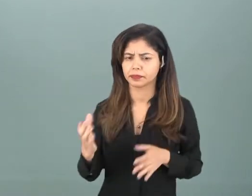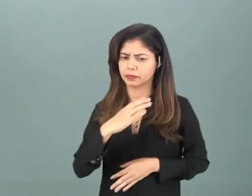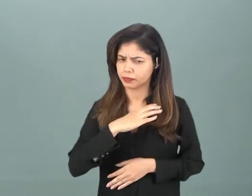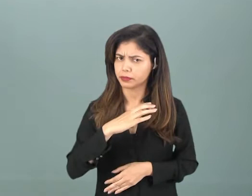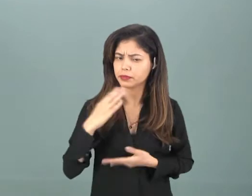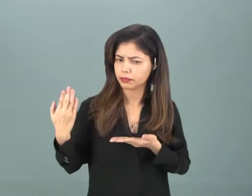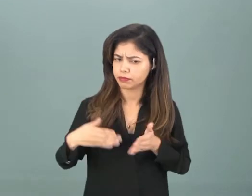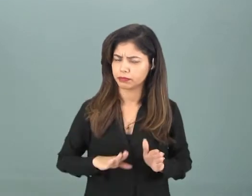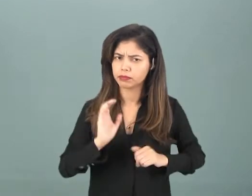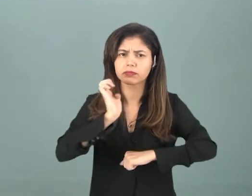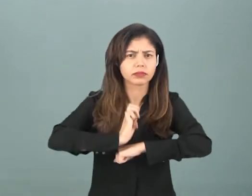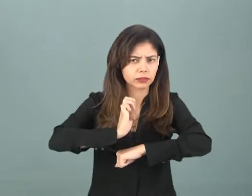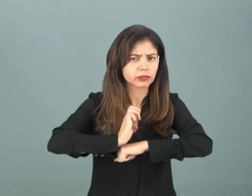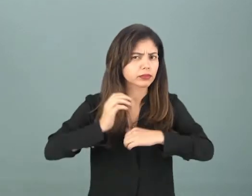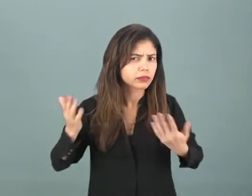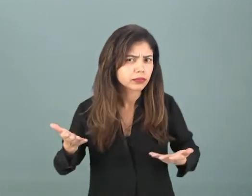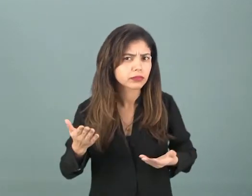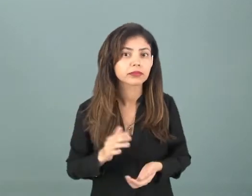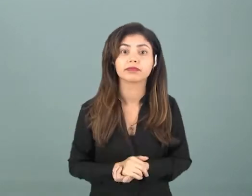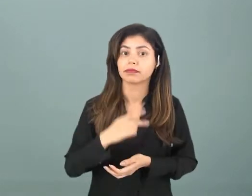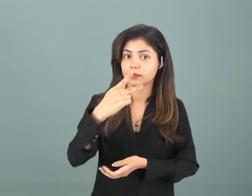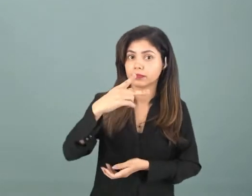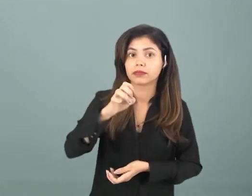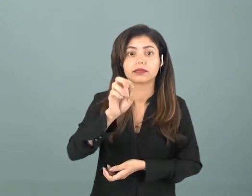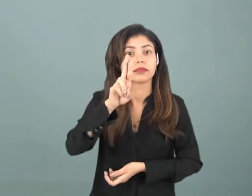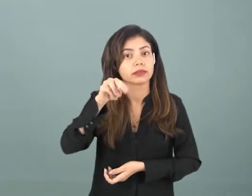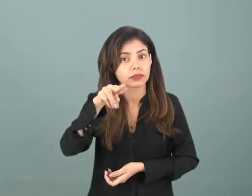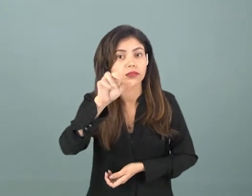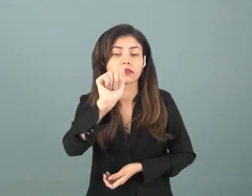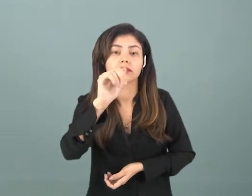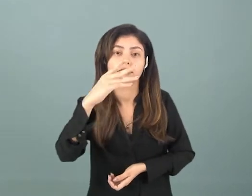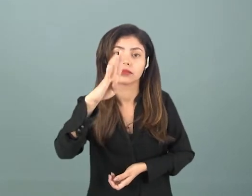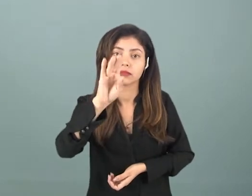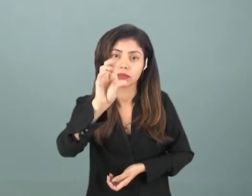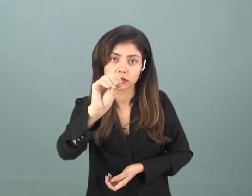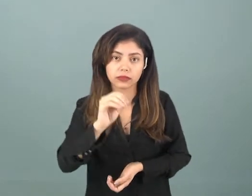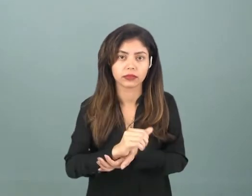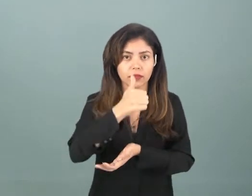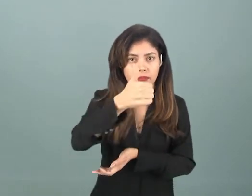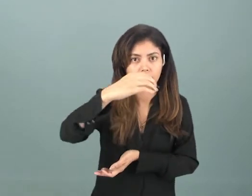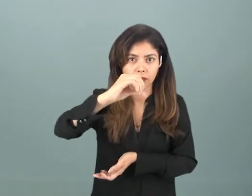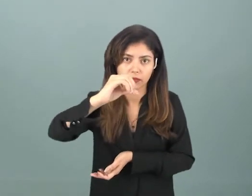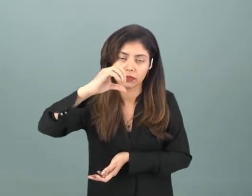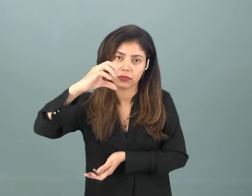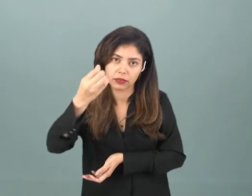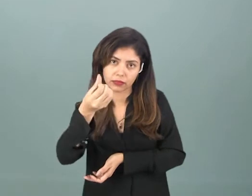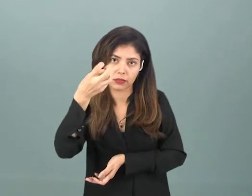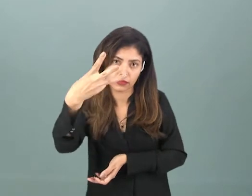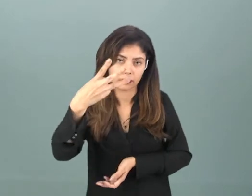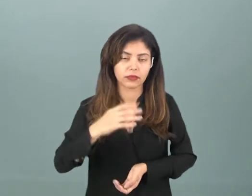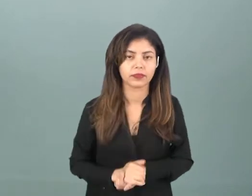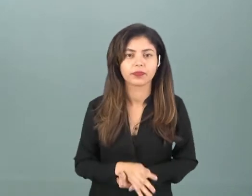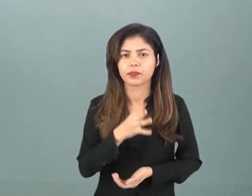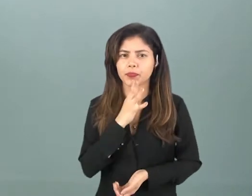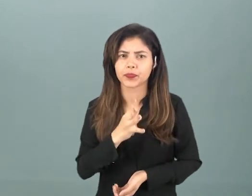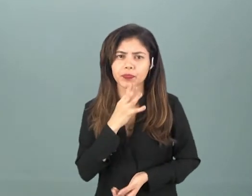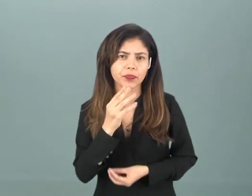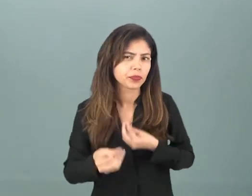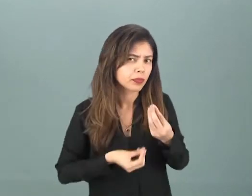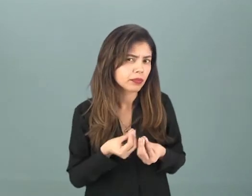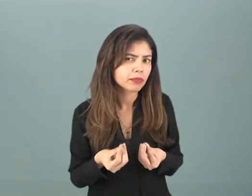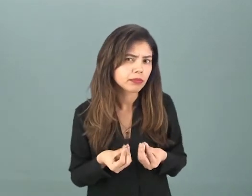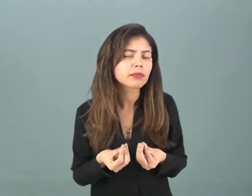que ele nasceu? O estado, aliás? Pernambuco, né? Em 1963. E a gente pôde conhecer como se